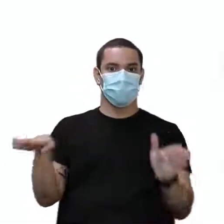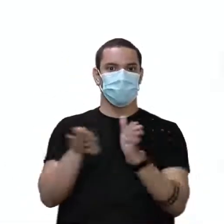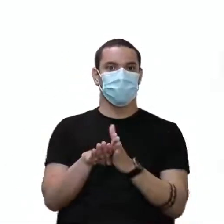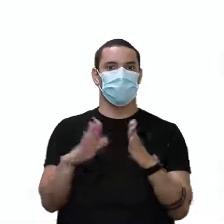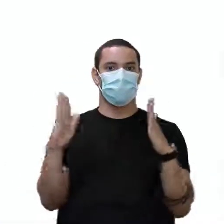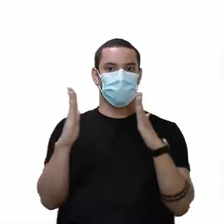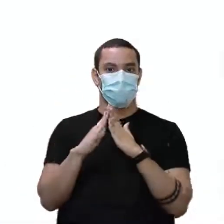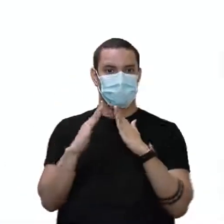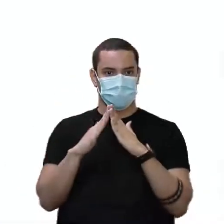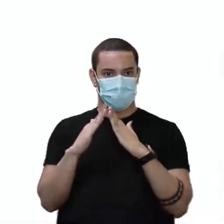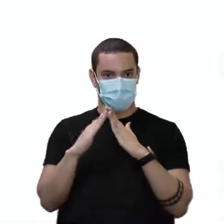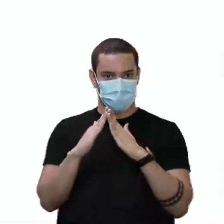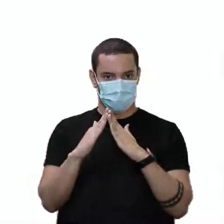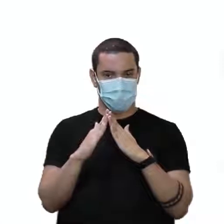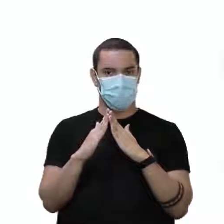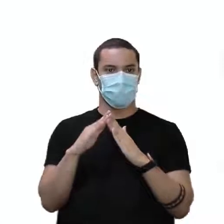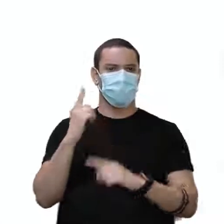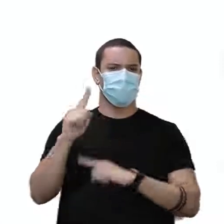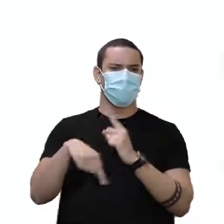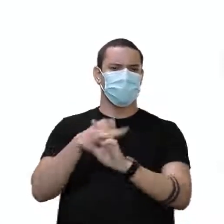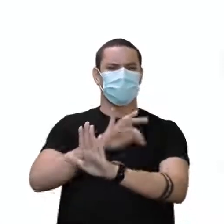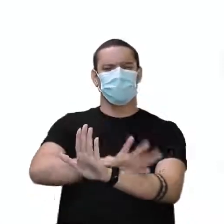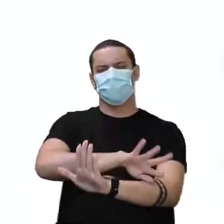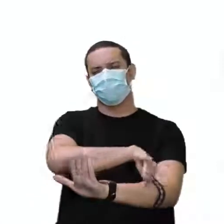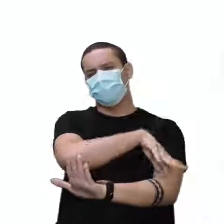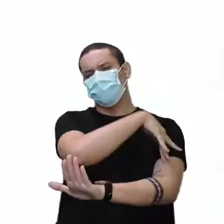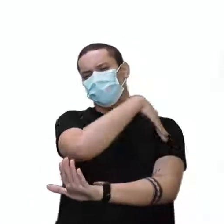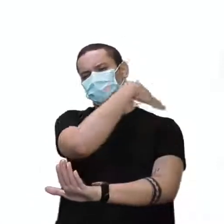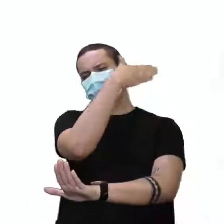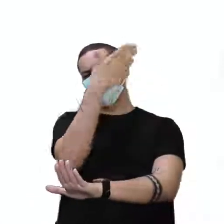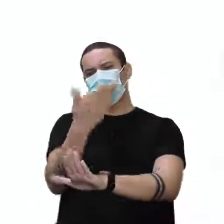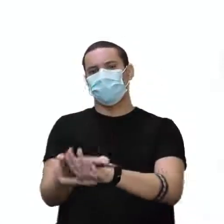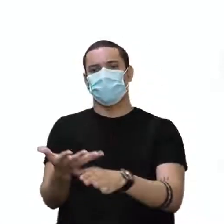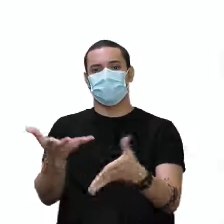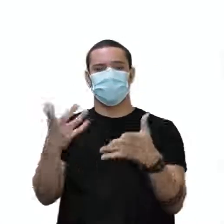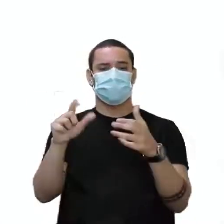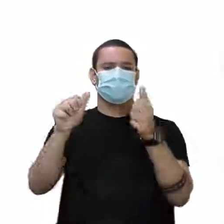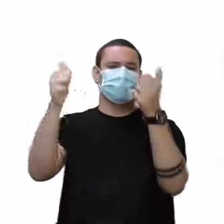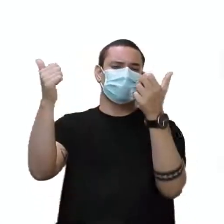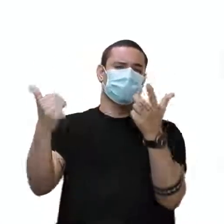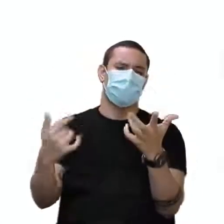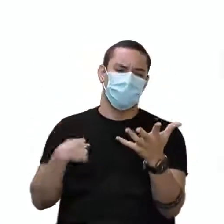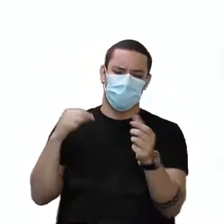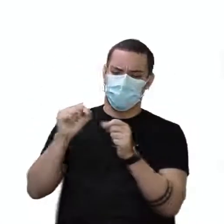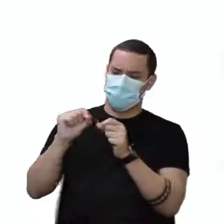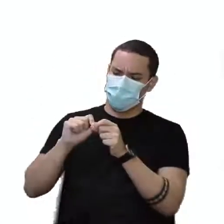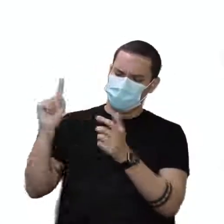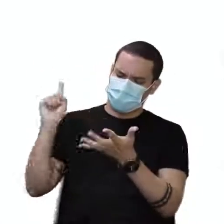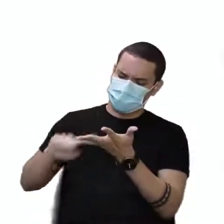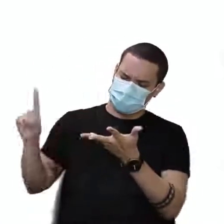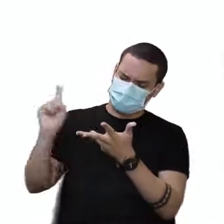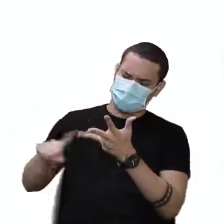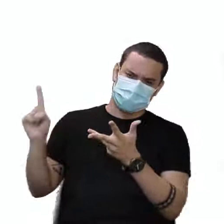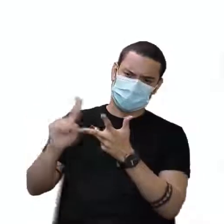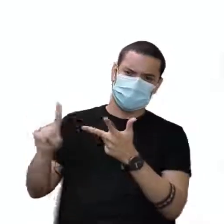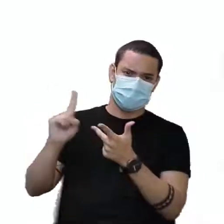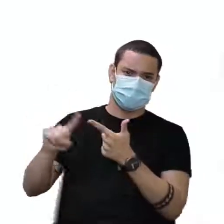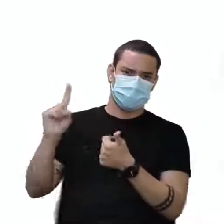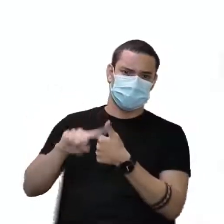em casa depois de um longo dia e quer dizer que fez muita coisa hoje e não irá fazer mais